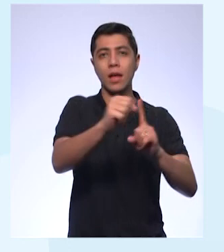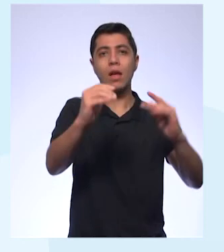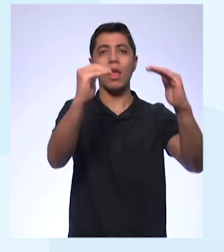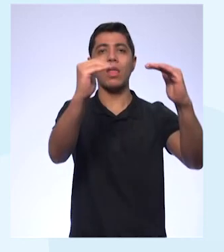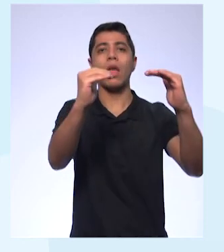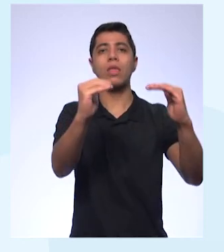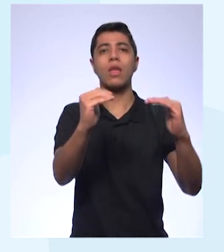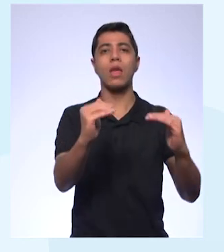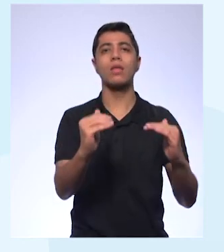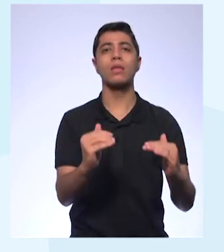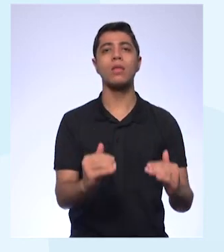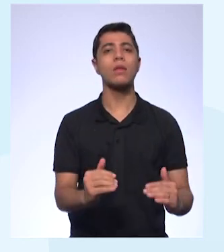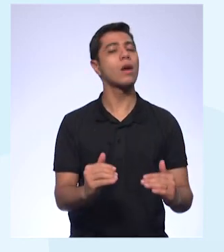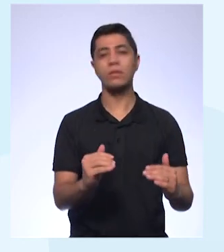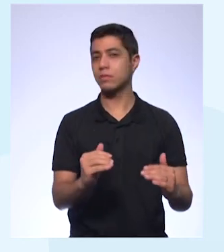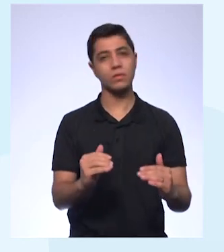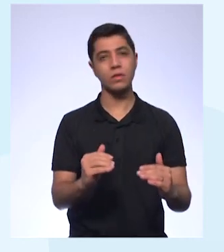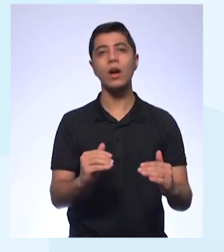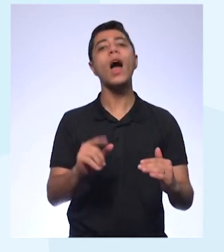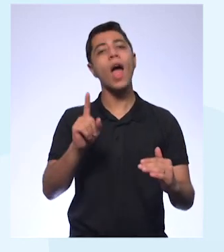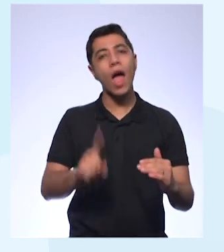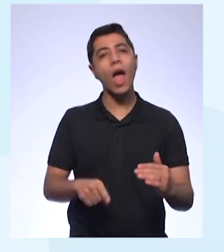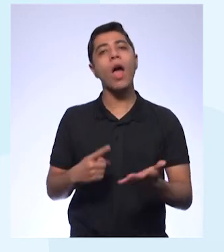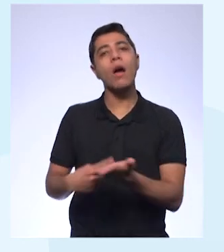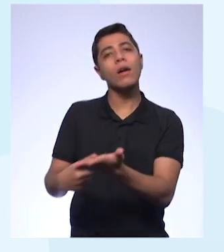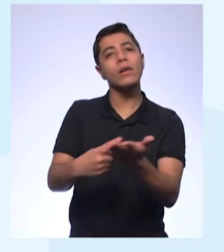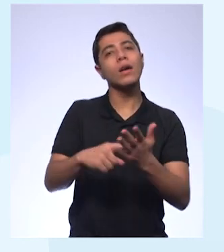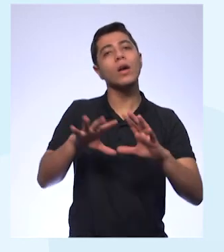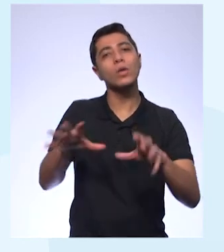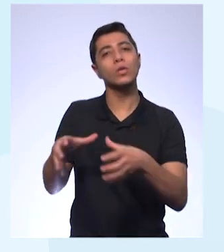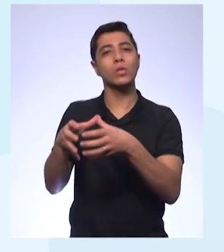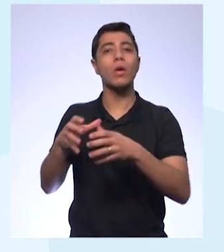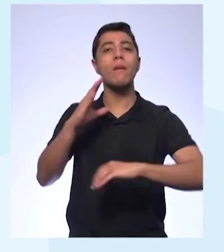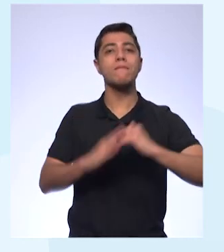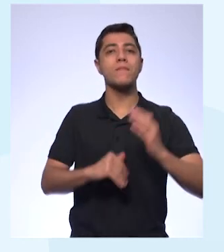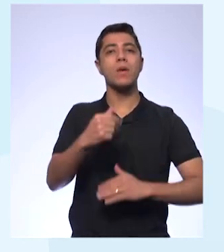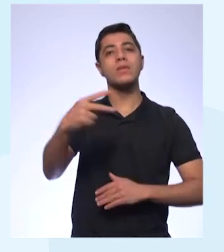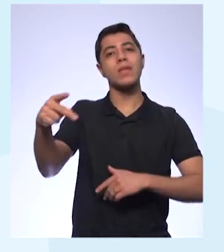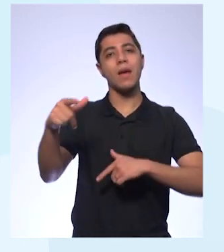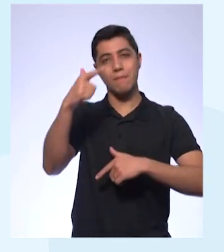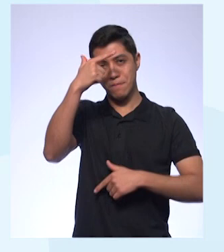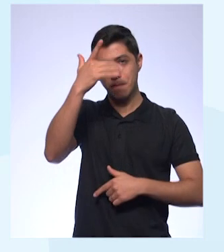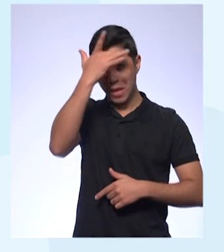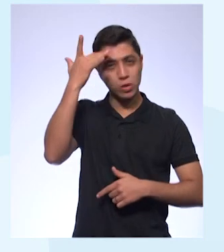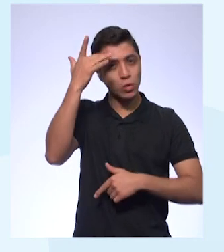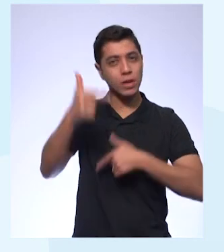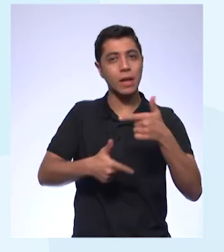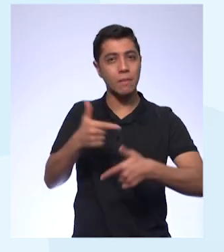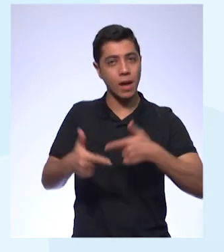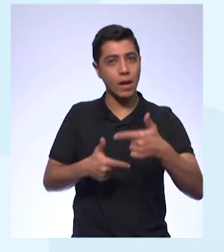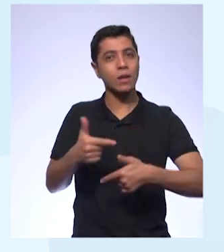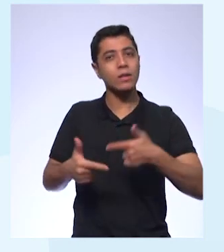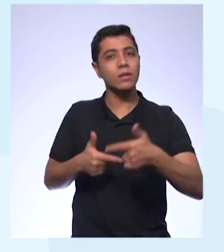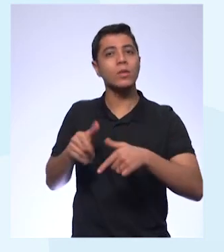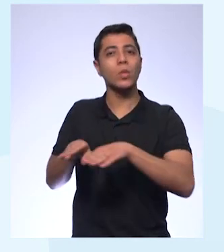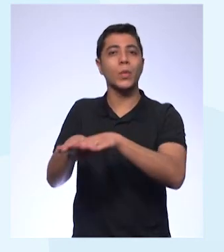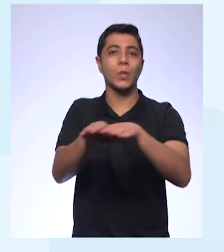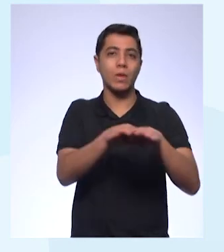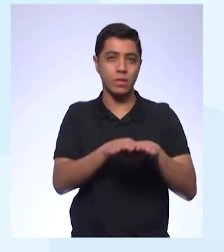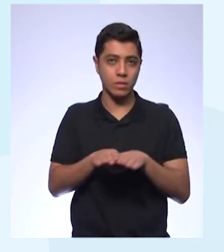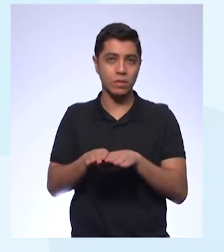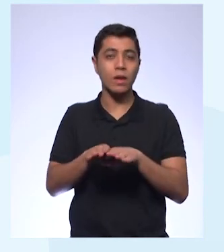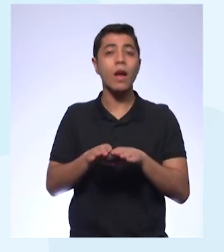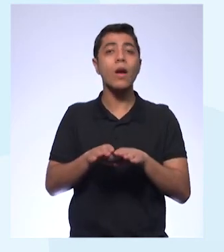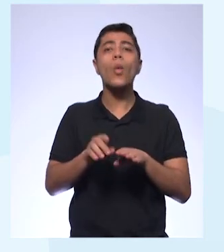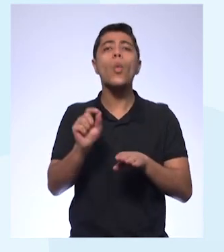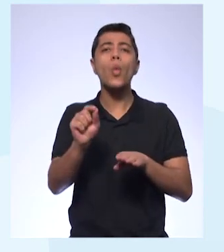da coletivização dos meios de produção pelos trabalhadores, o que caracteriza a sua oposição à